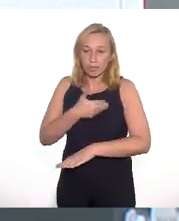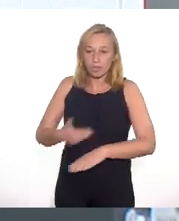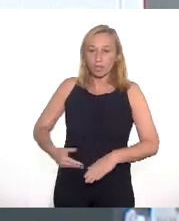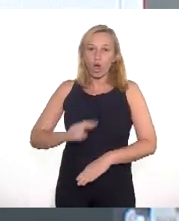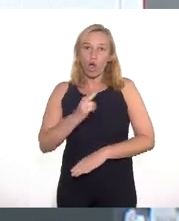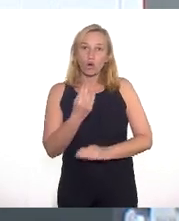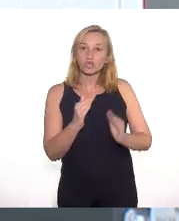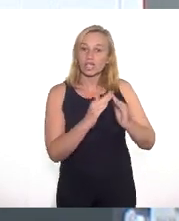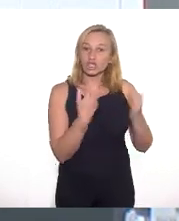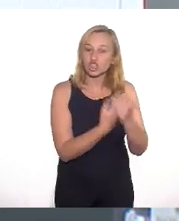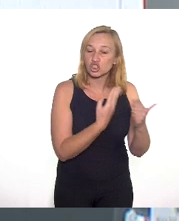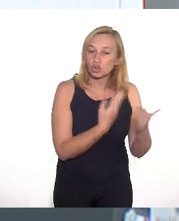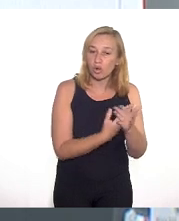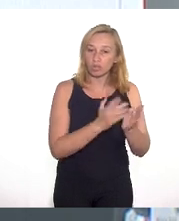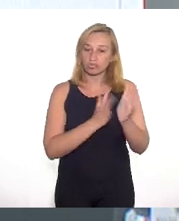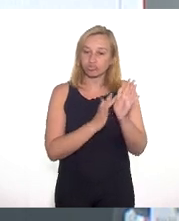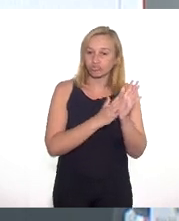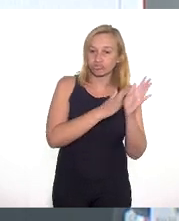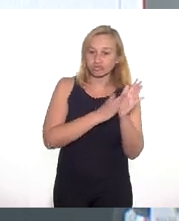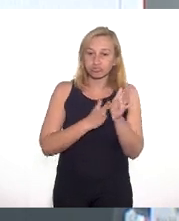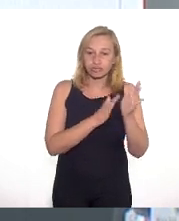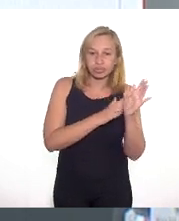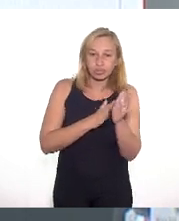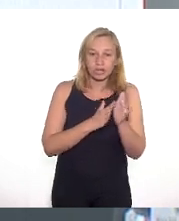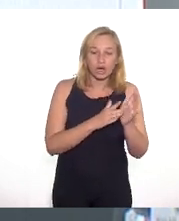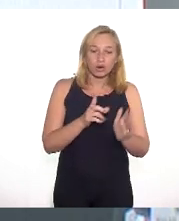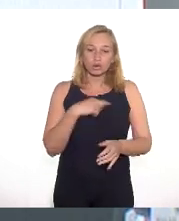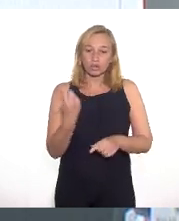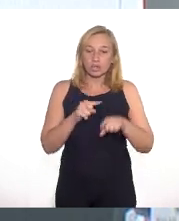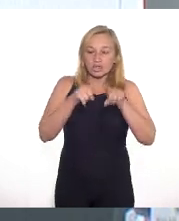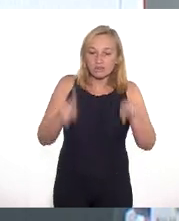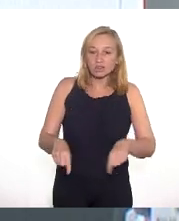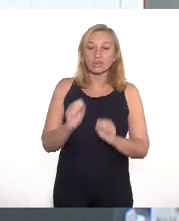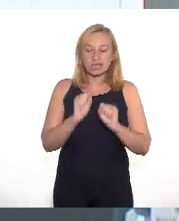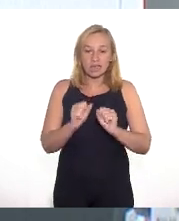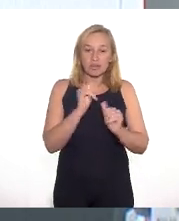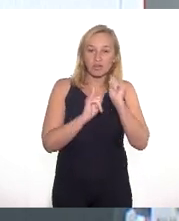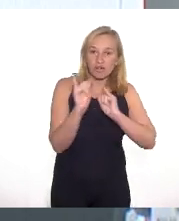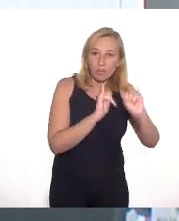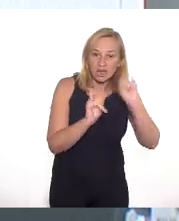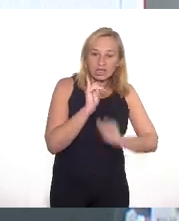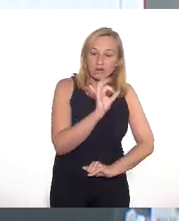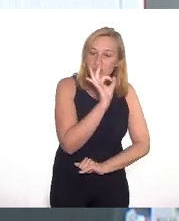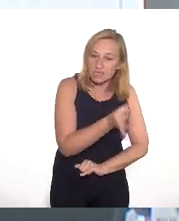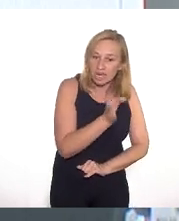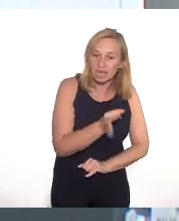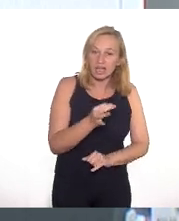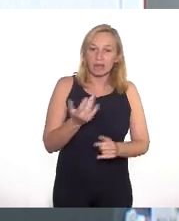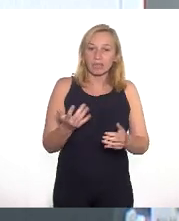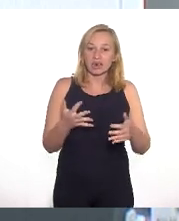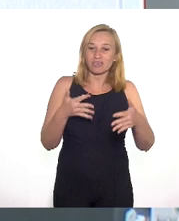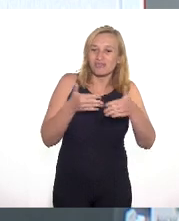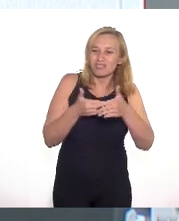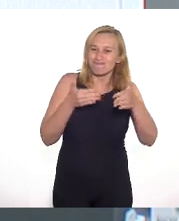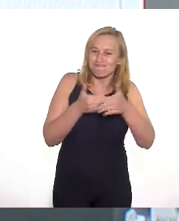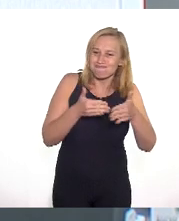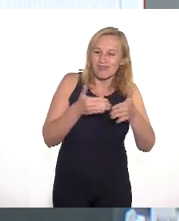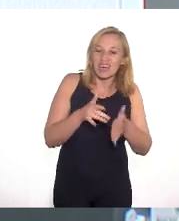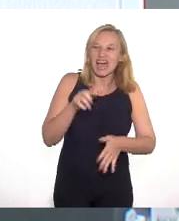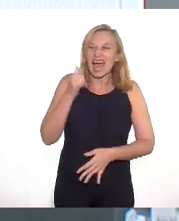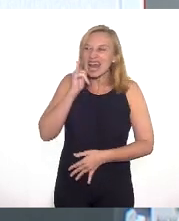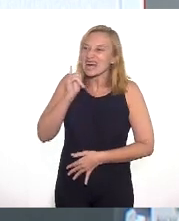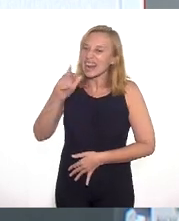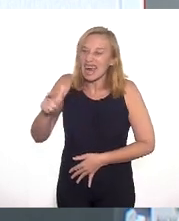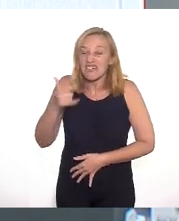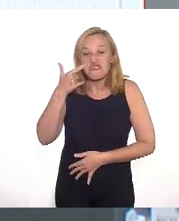escolas de samba, os nossos servidores saibam das informações para que não fique aquela questão, liga lá e vê, liga lá e